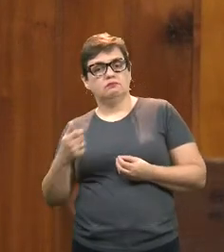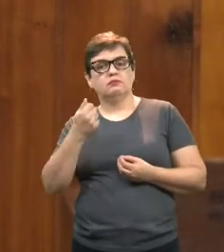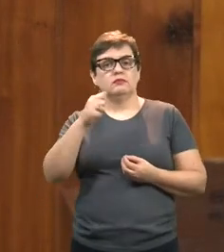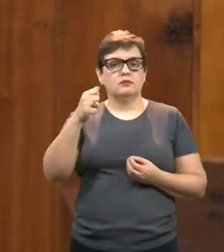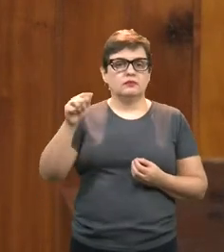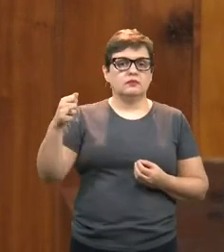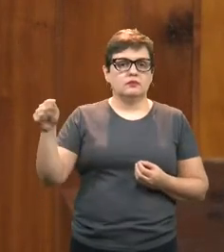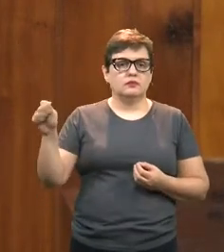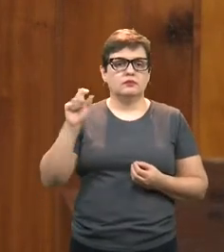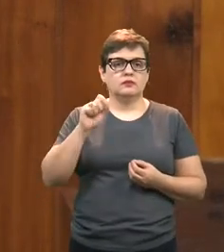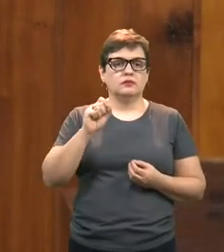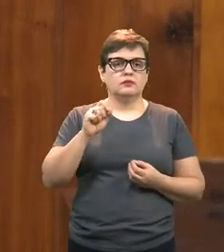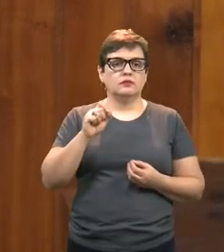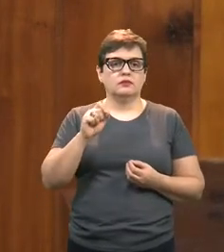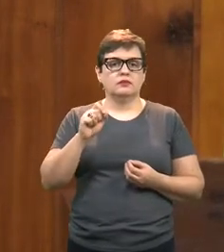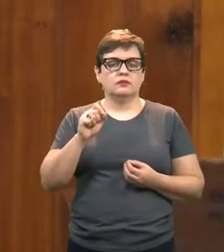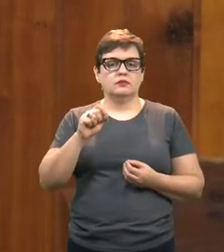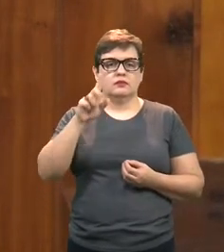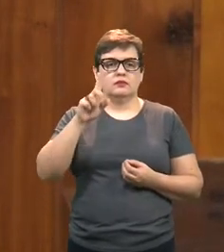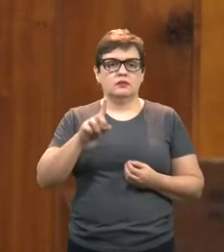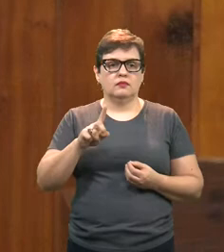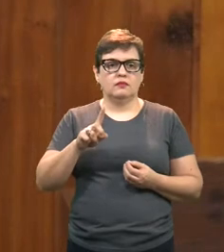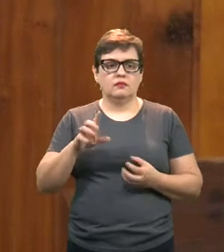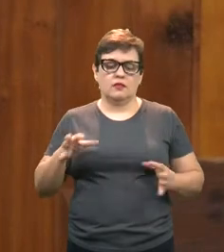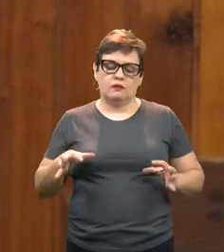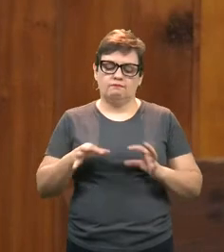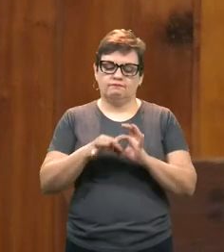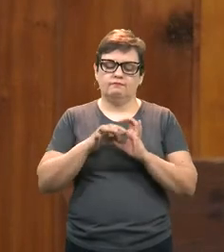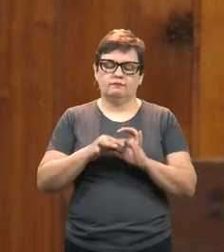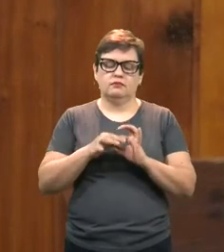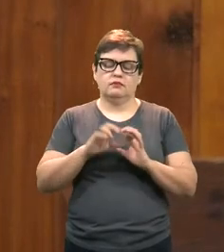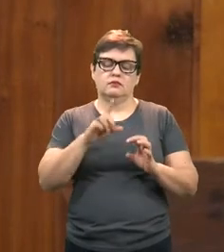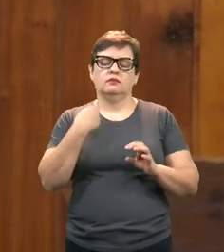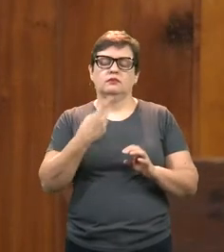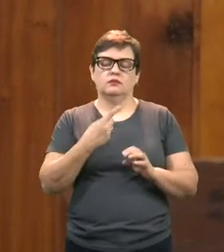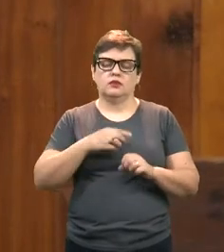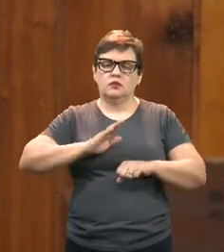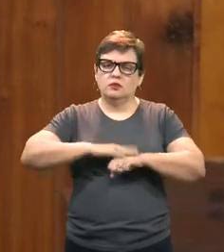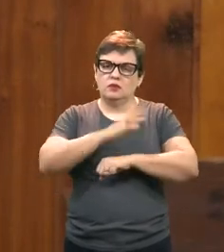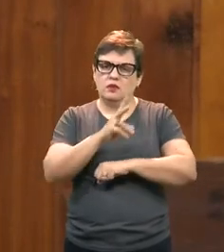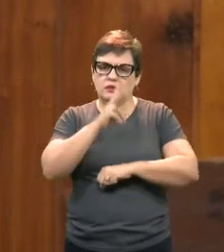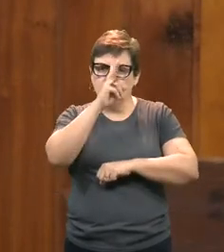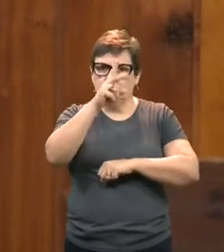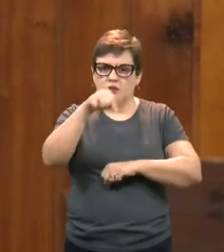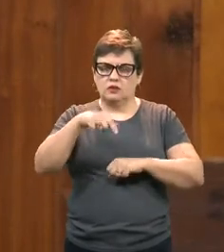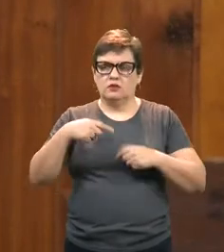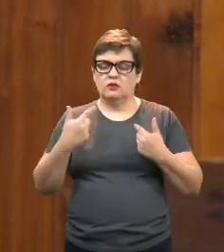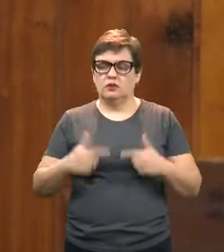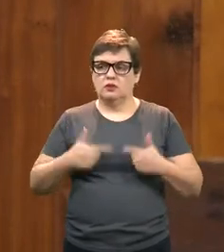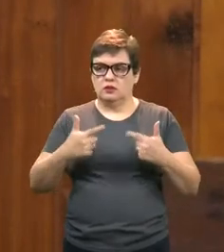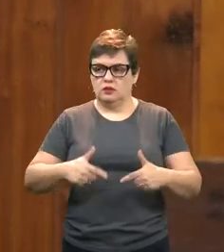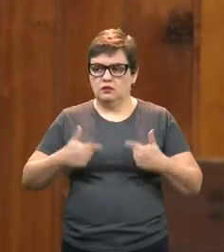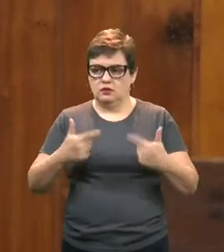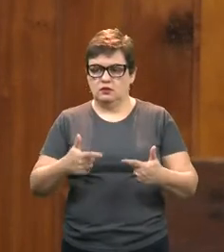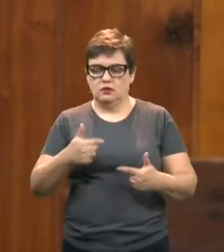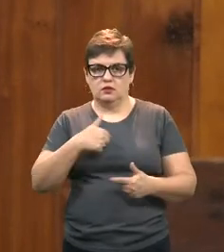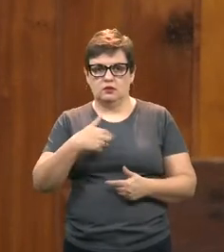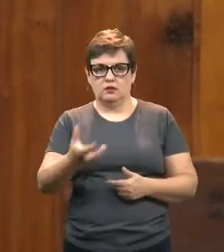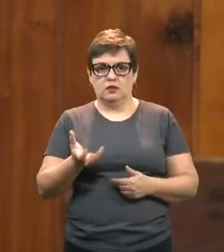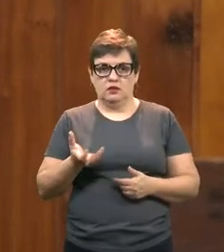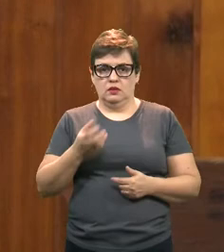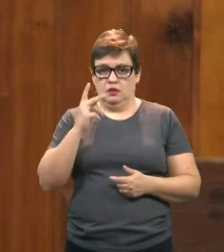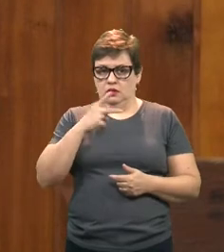associação, que não é outra, mas sim, nós estamos cada vez mais fortes nessa luta. E eu quero fazer